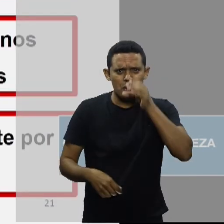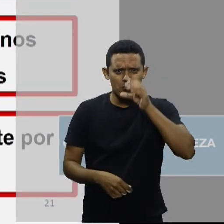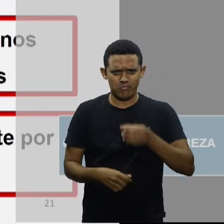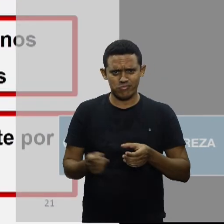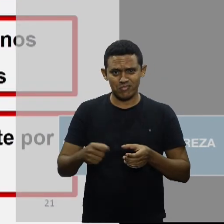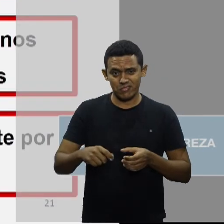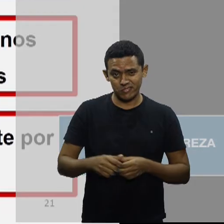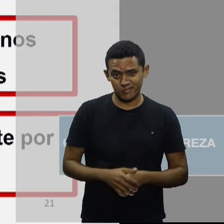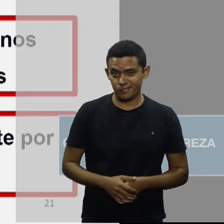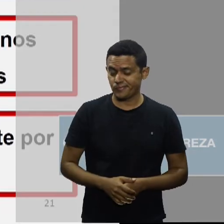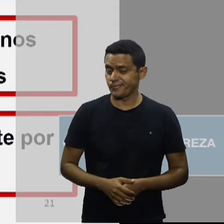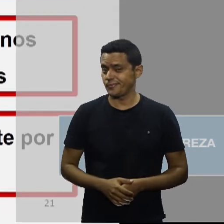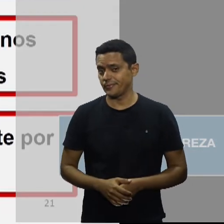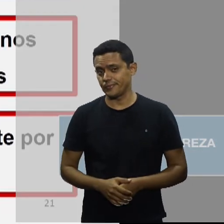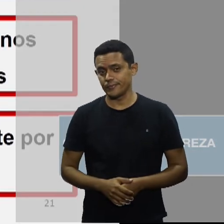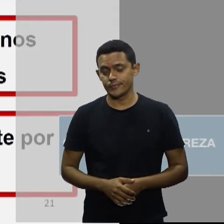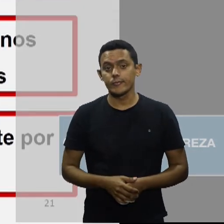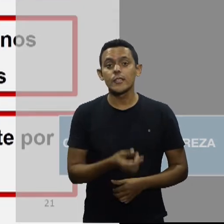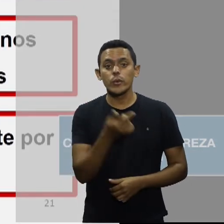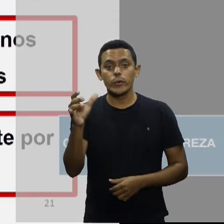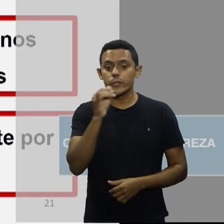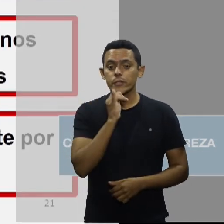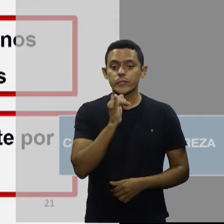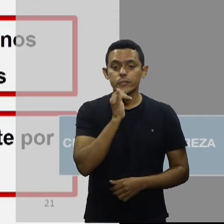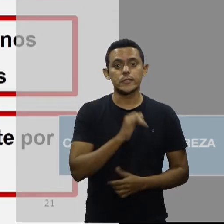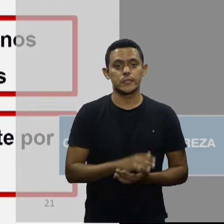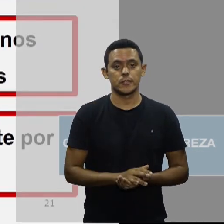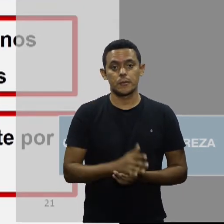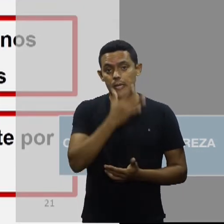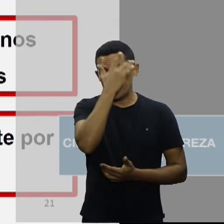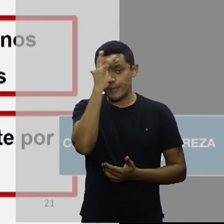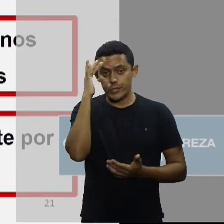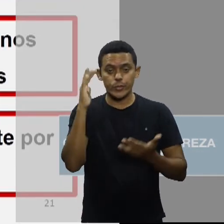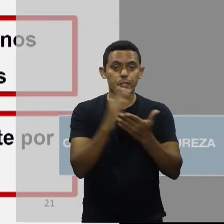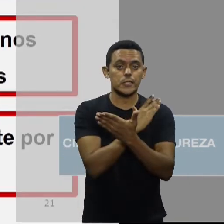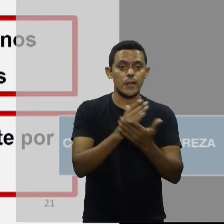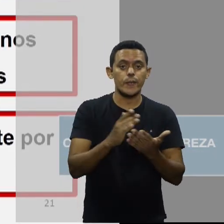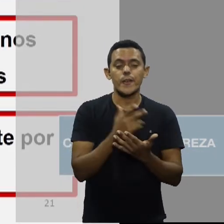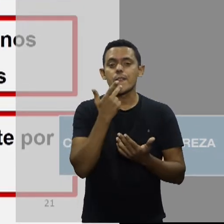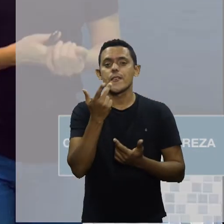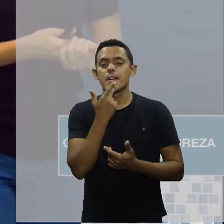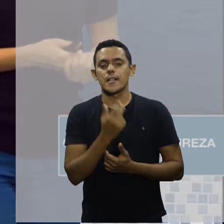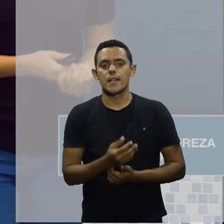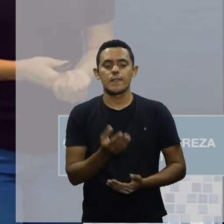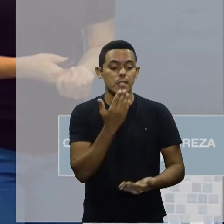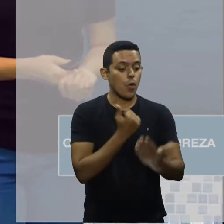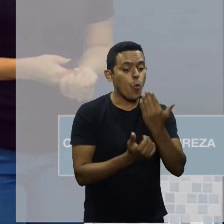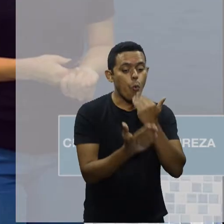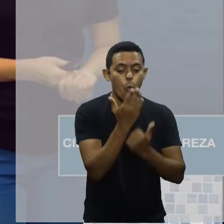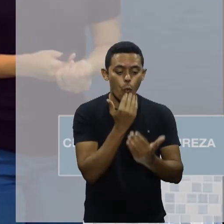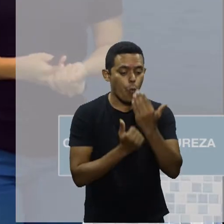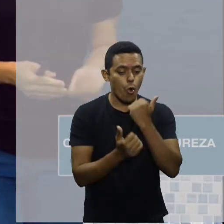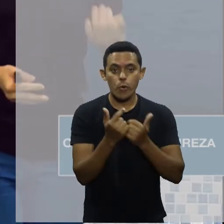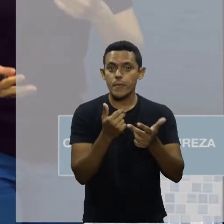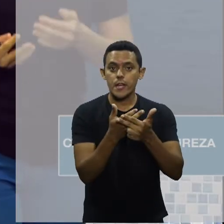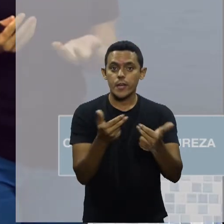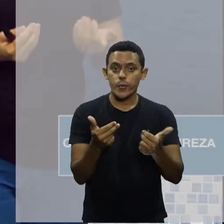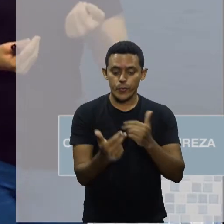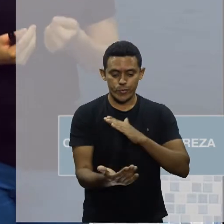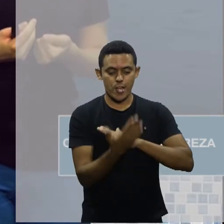é a ingestão de alimentos alcalinos combate o novo coronavírus, tá? Isso também não é verdade, não tem nenhum alimento